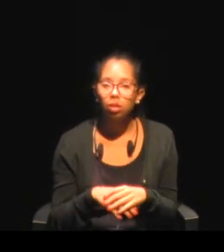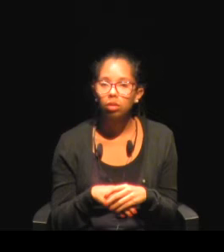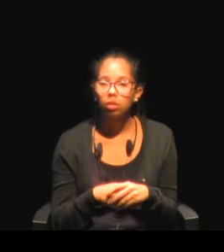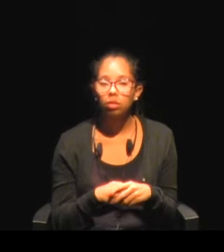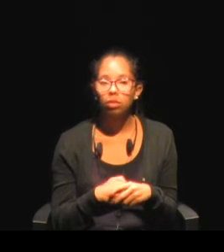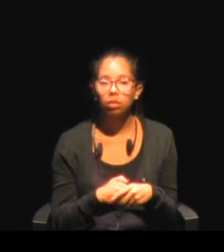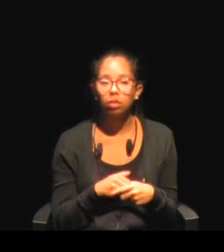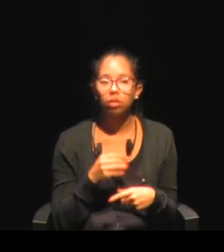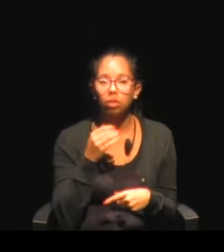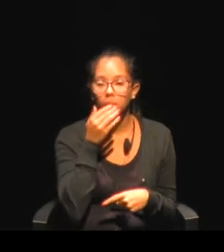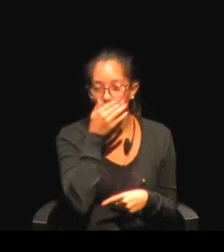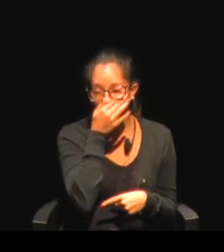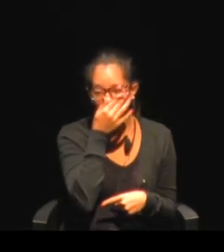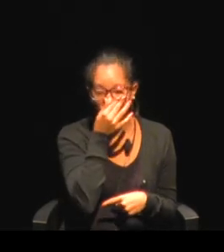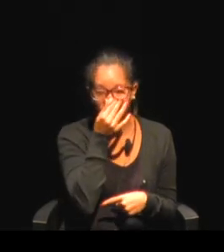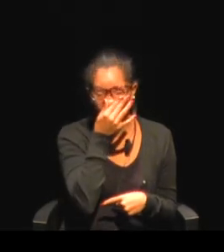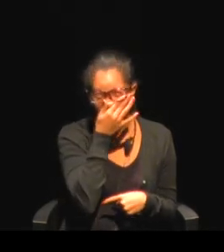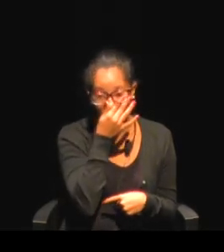estado atual desse negócio. Aqui